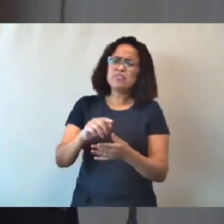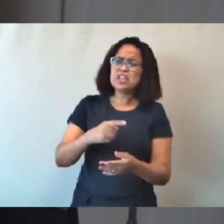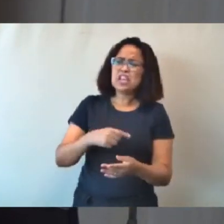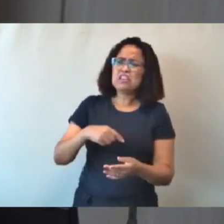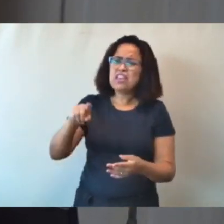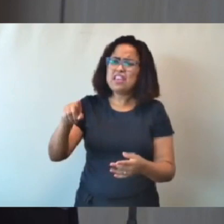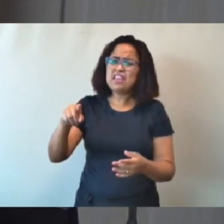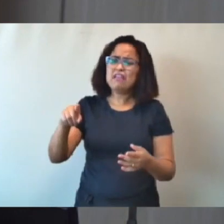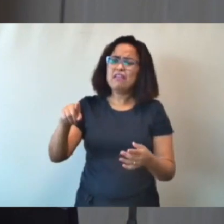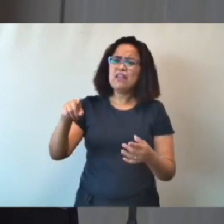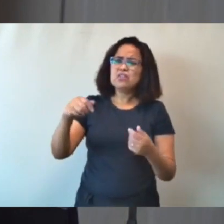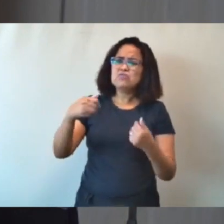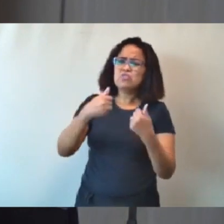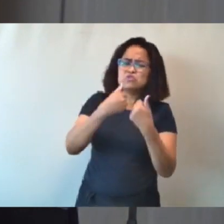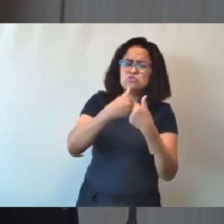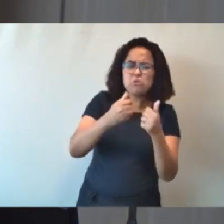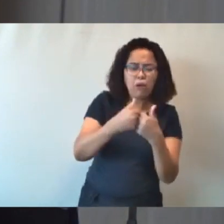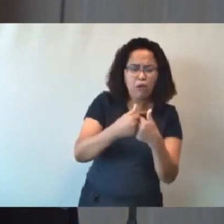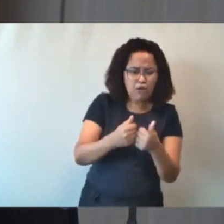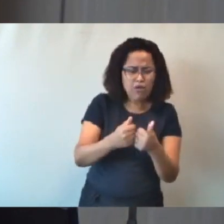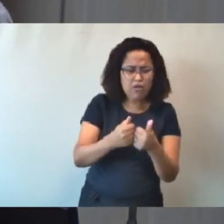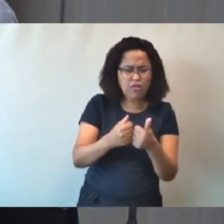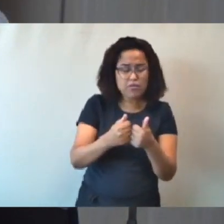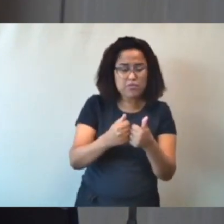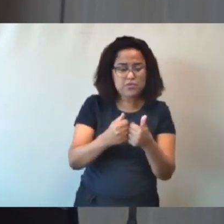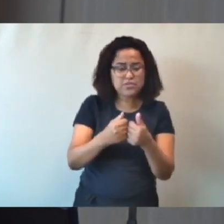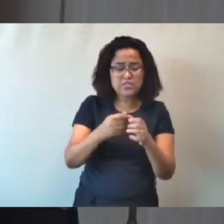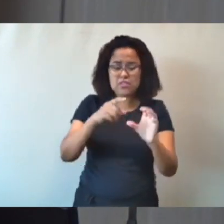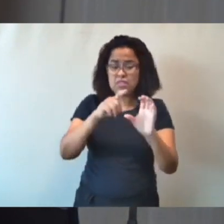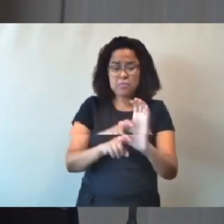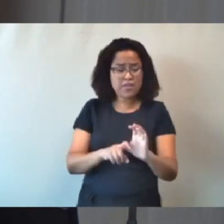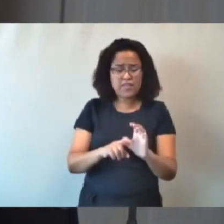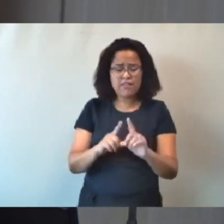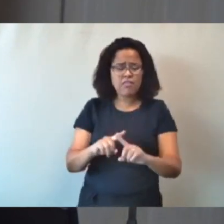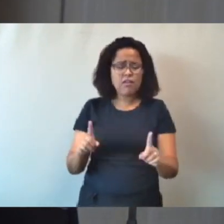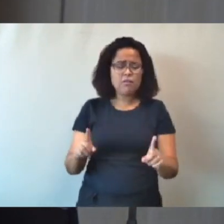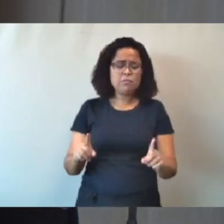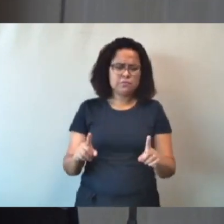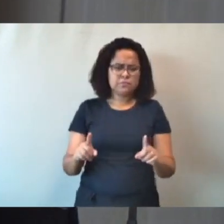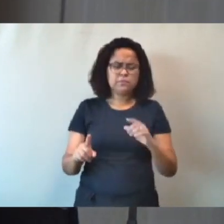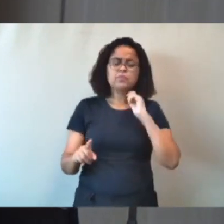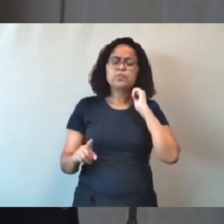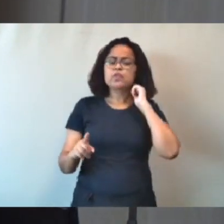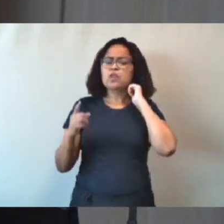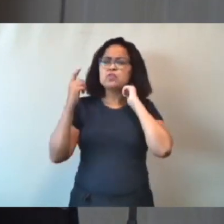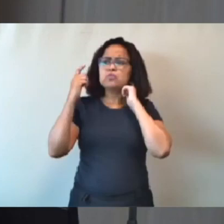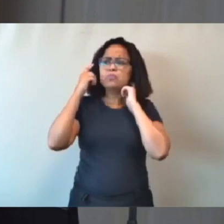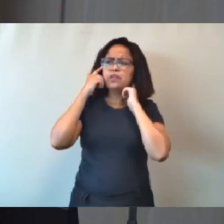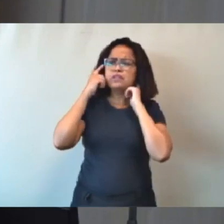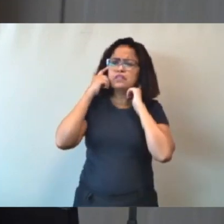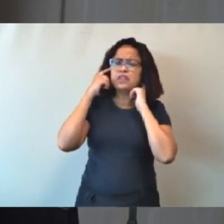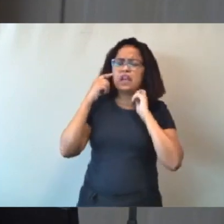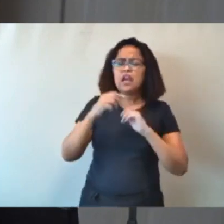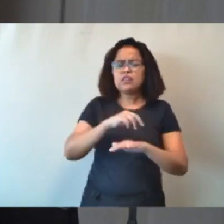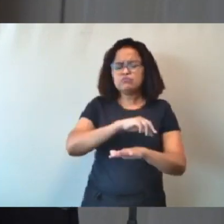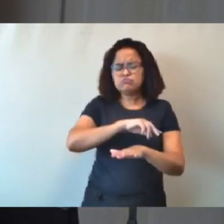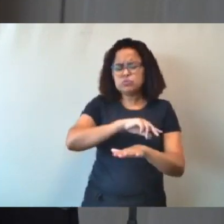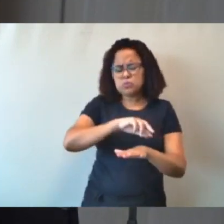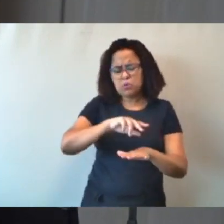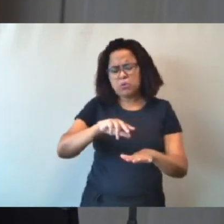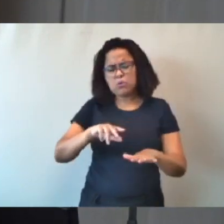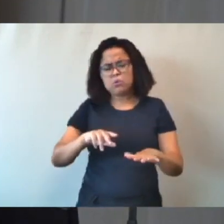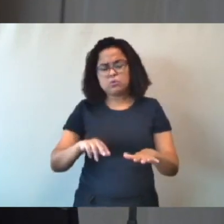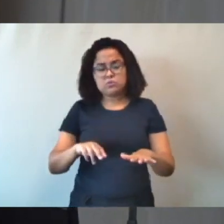muito importante também, mas se não for feita uma coisa que pense em todos os aspectos, realmente fica muito complicado. Então, parabéns pela proposição